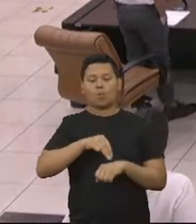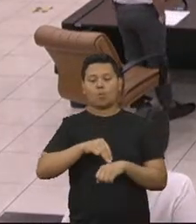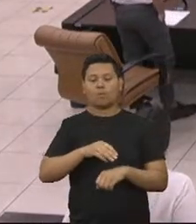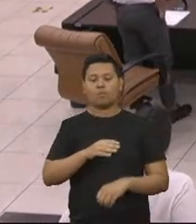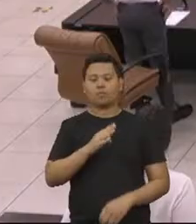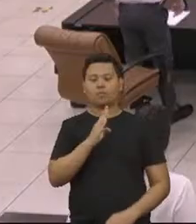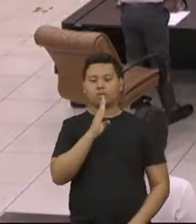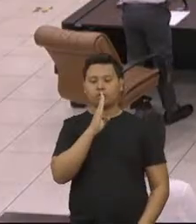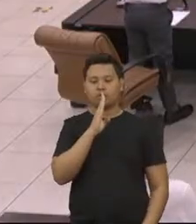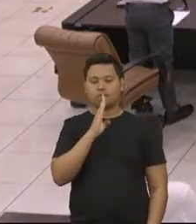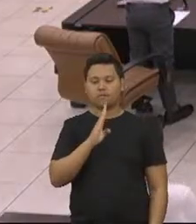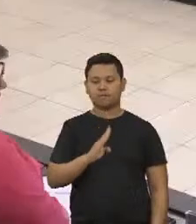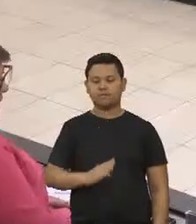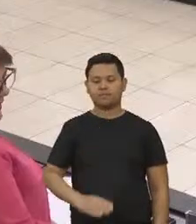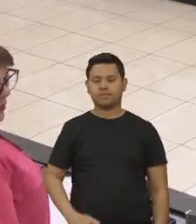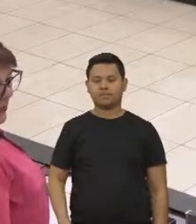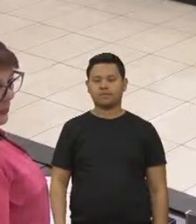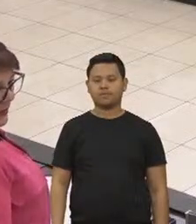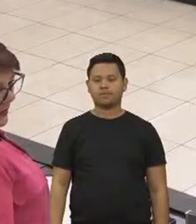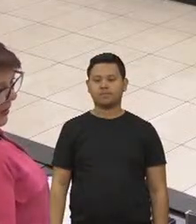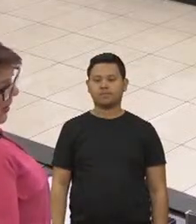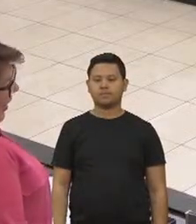silêncio.